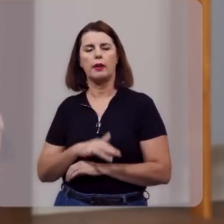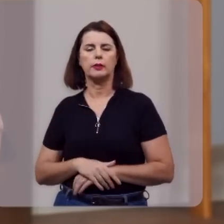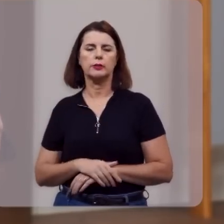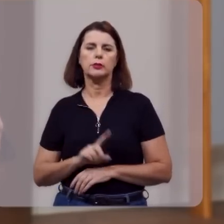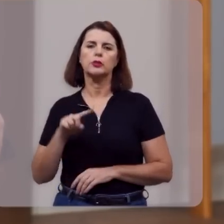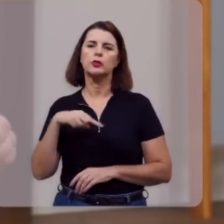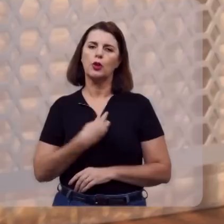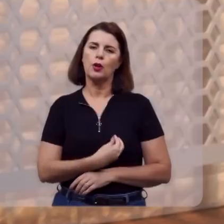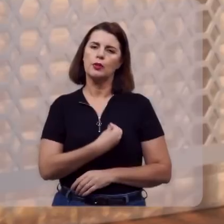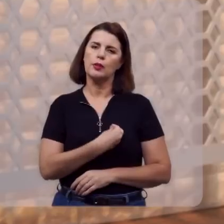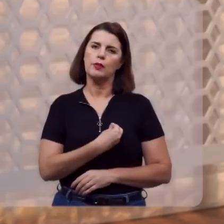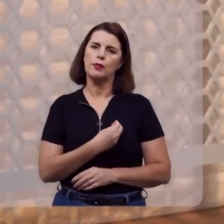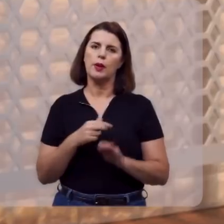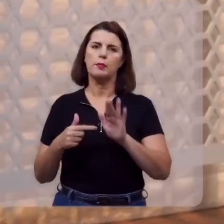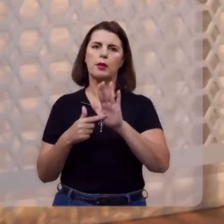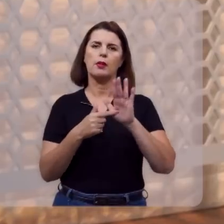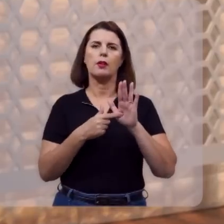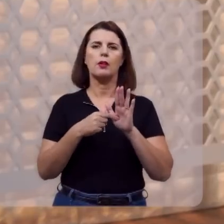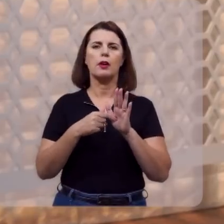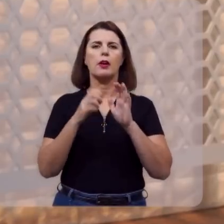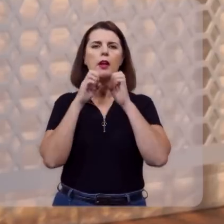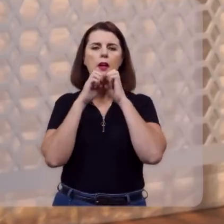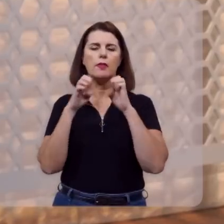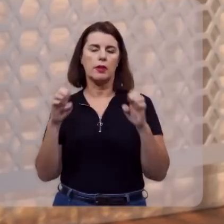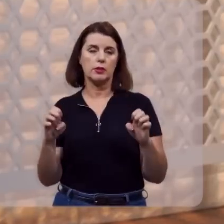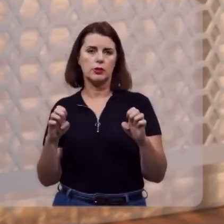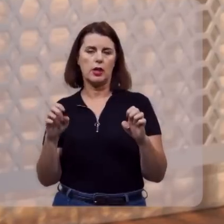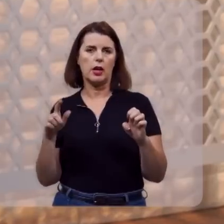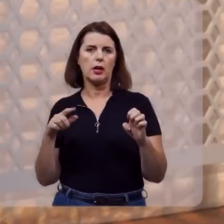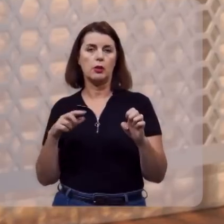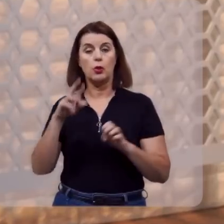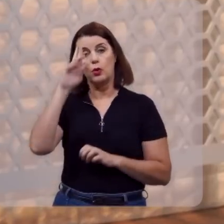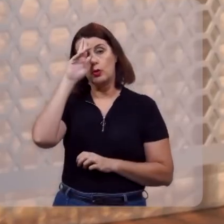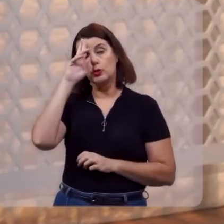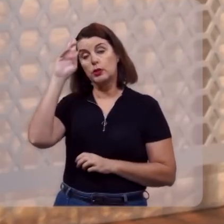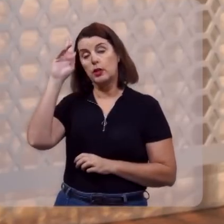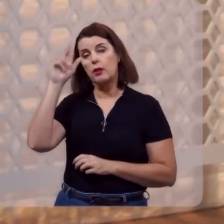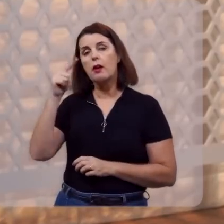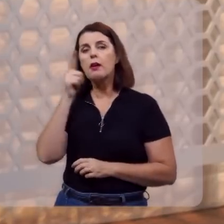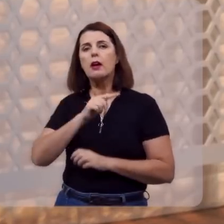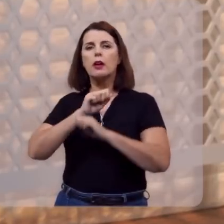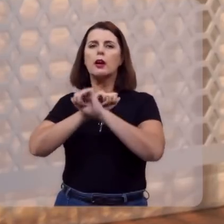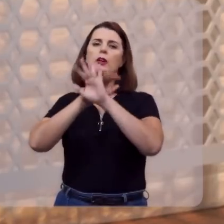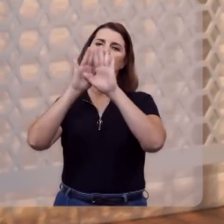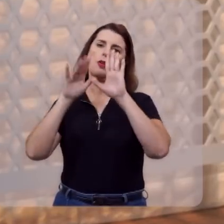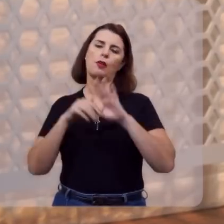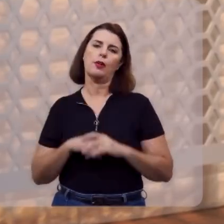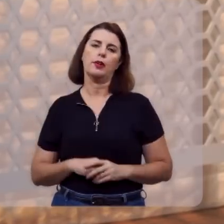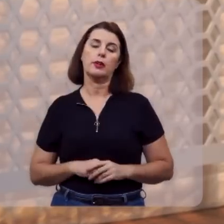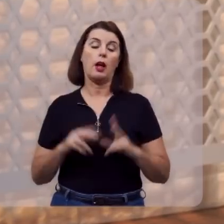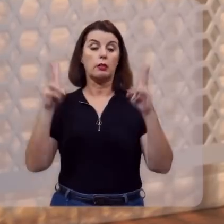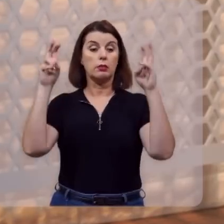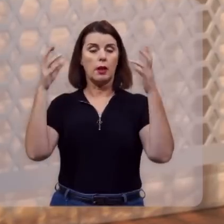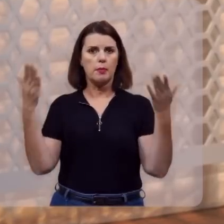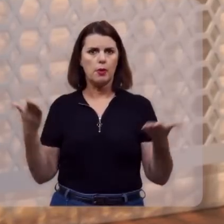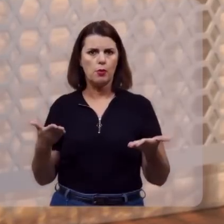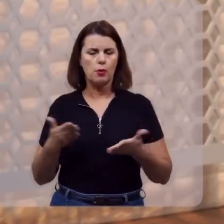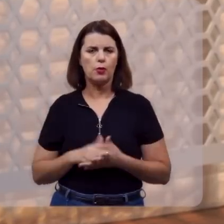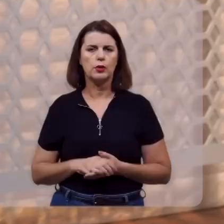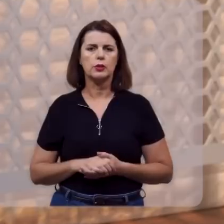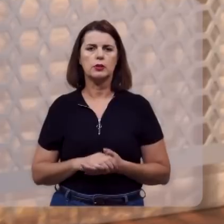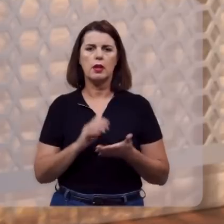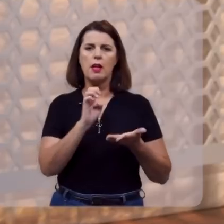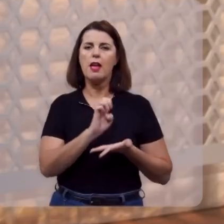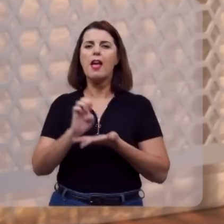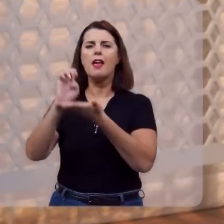Deus o Pai. Amém. Quando nós vivemos à luz do Evangelho, de fato, nosso Senhor é glorificado. Nossa